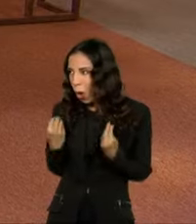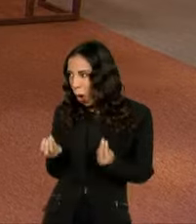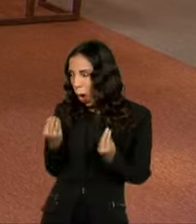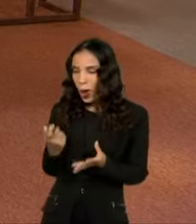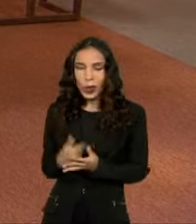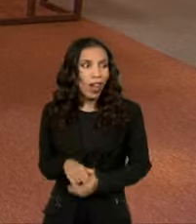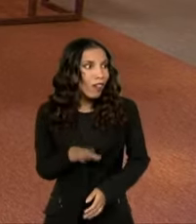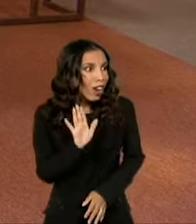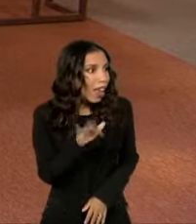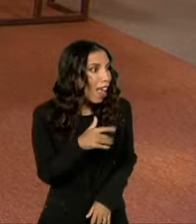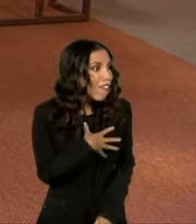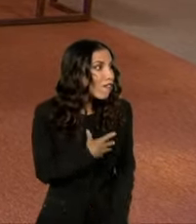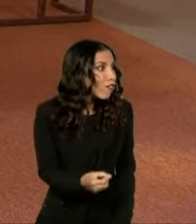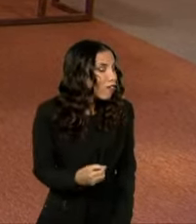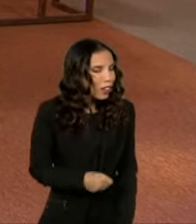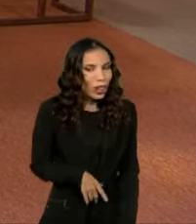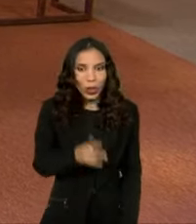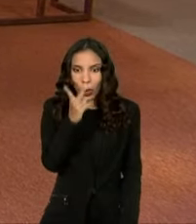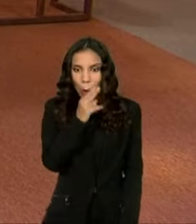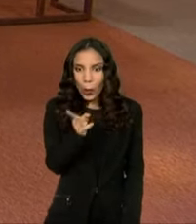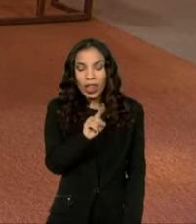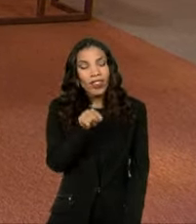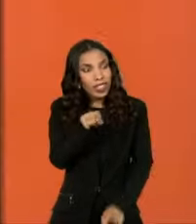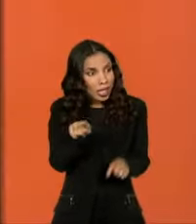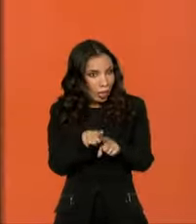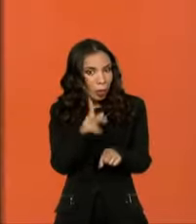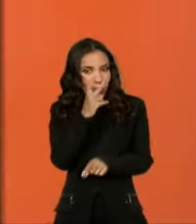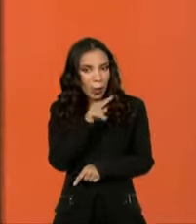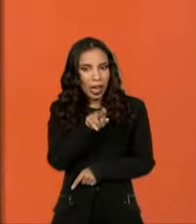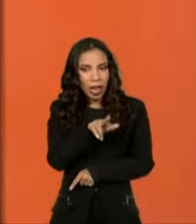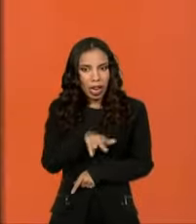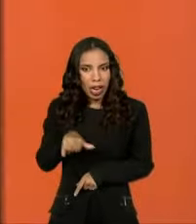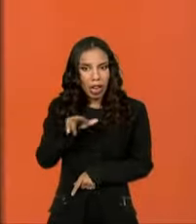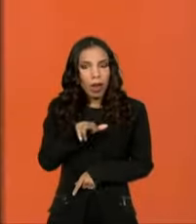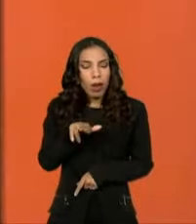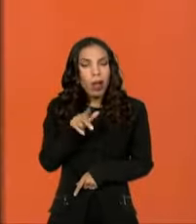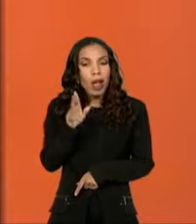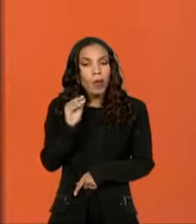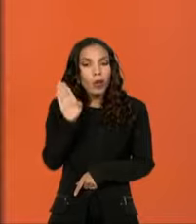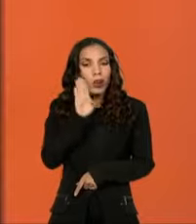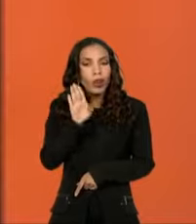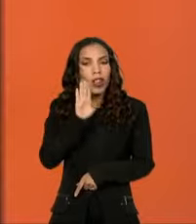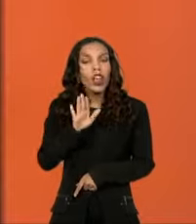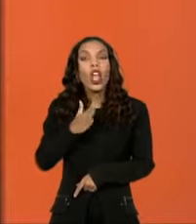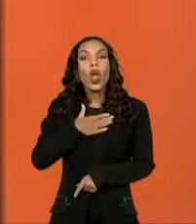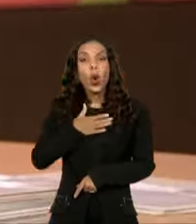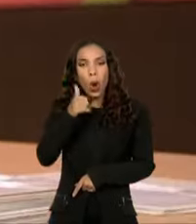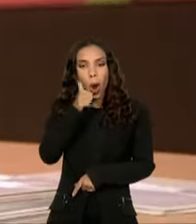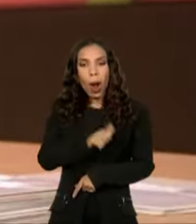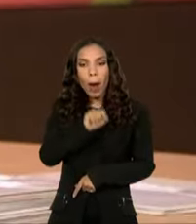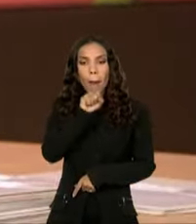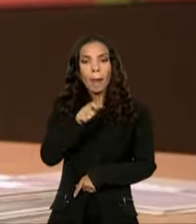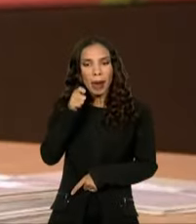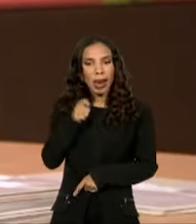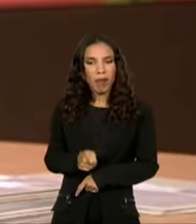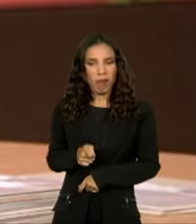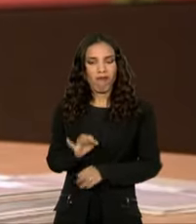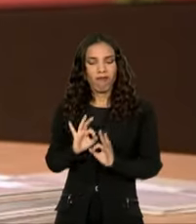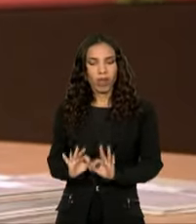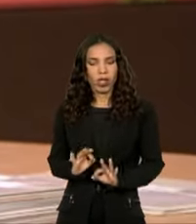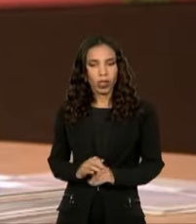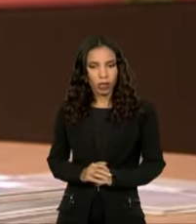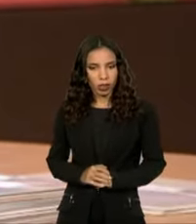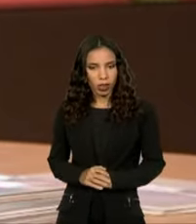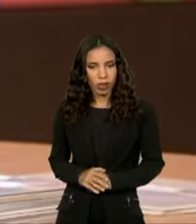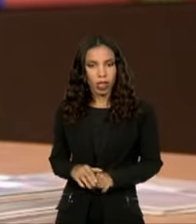é filho. Mas parecia, entendeu? Você parece irmã dos teus filhos. Ah. É muito legal isso. Mas eu gosto de ser mãe deles mesmo, muito bom. É isso aí, garota.